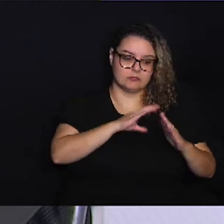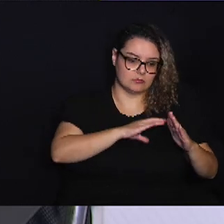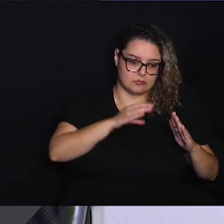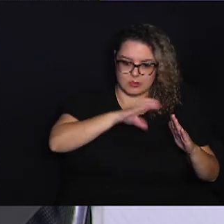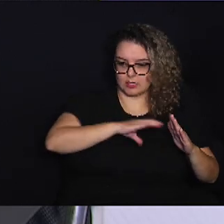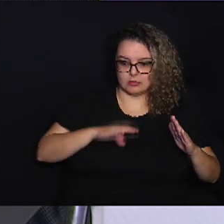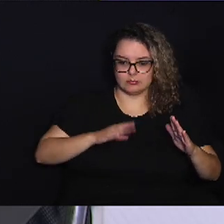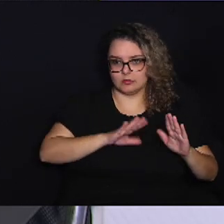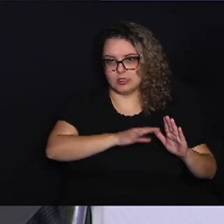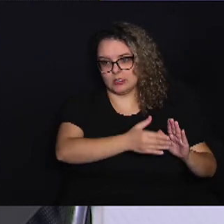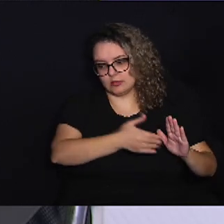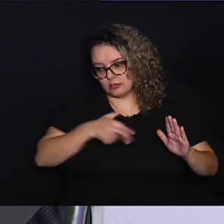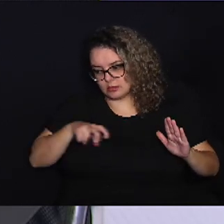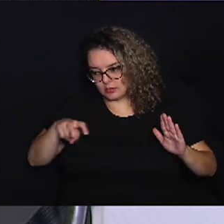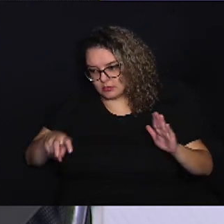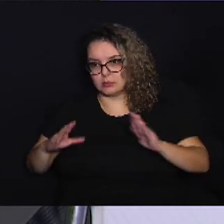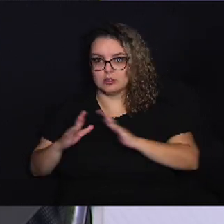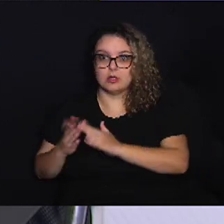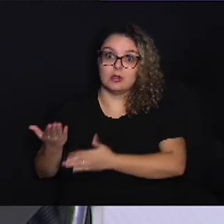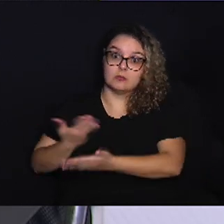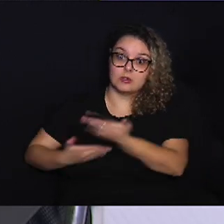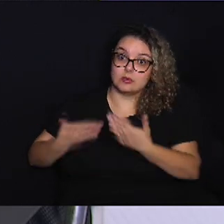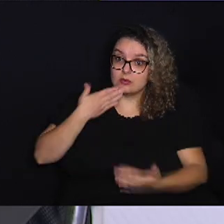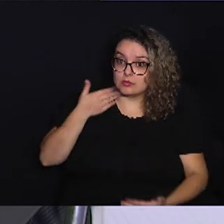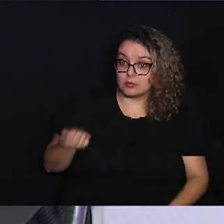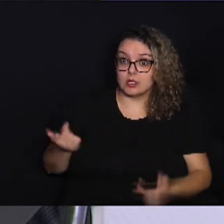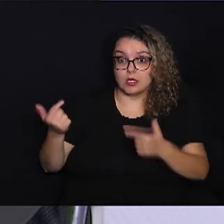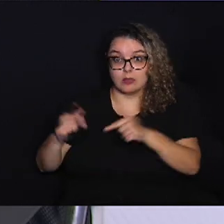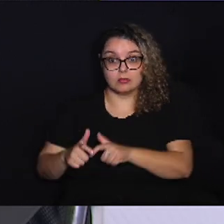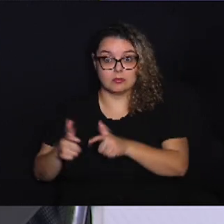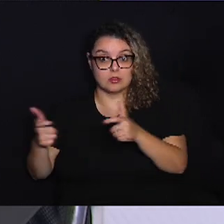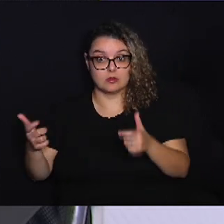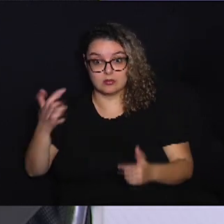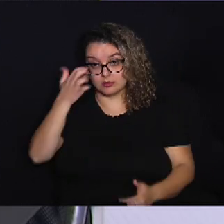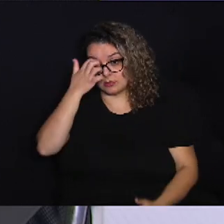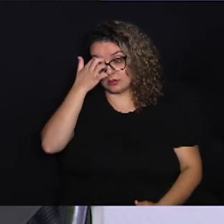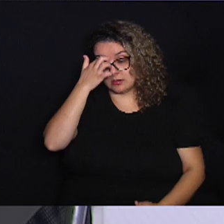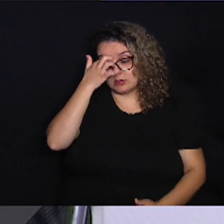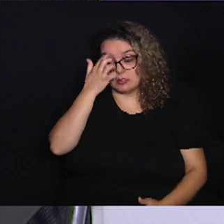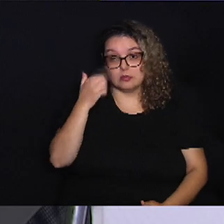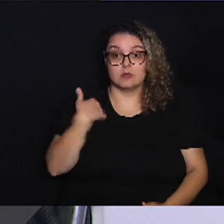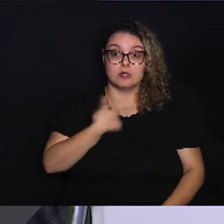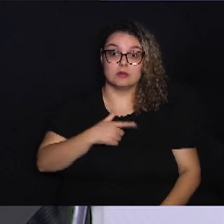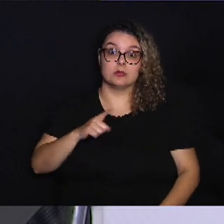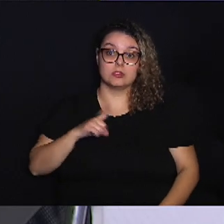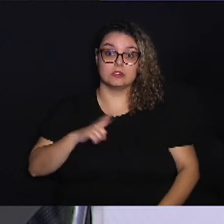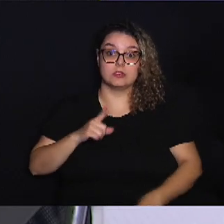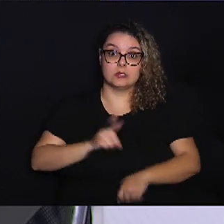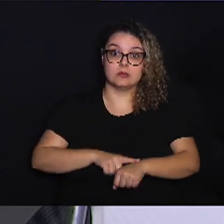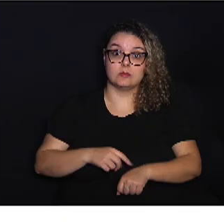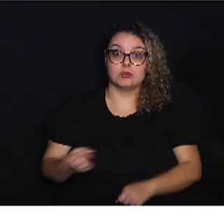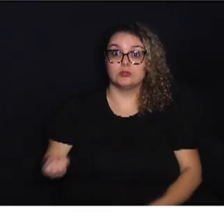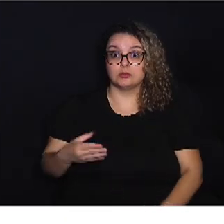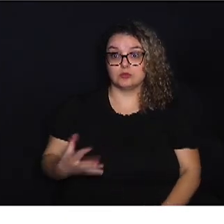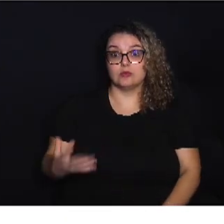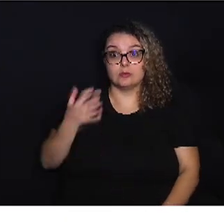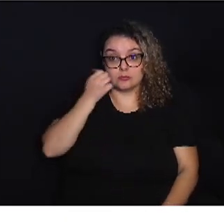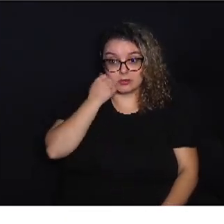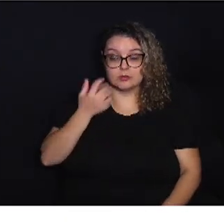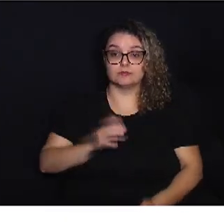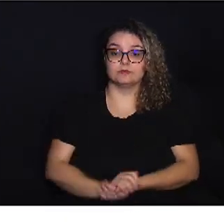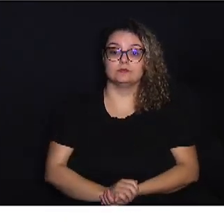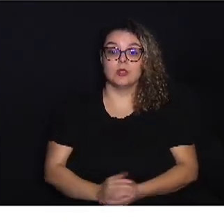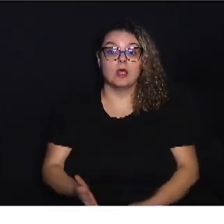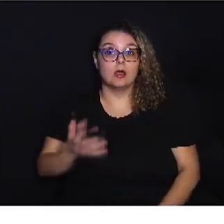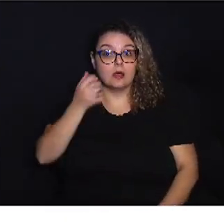casa da pessoa, dá para socializar melhor, com um espaço maior, para a gente ter tempo de ir em busca de um novo adotante. Para adotar